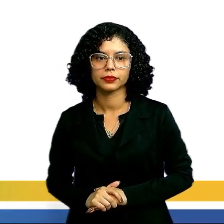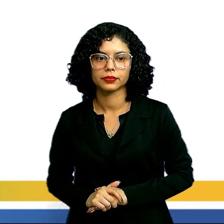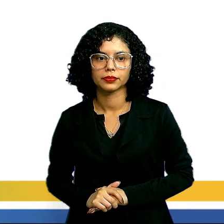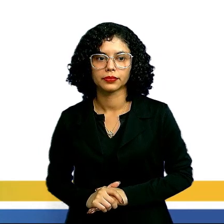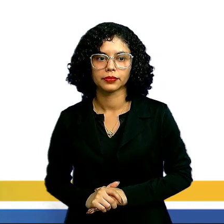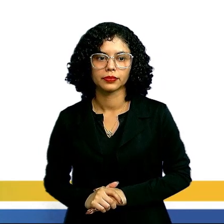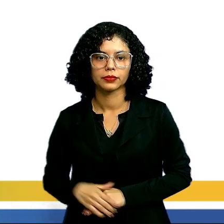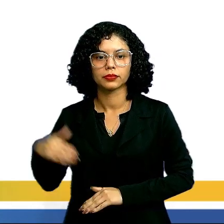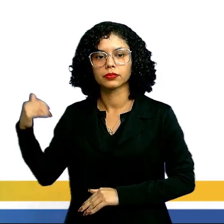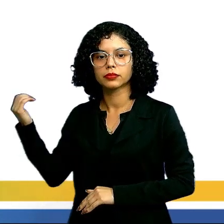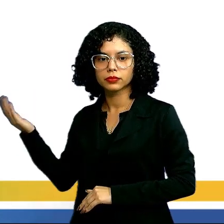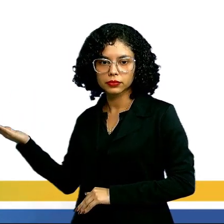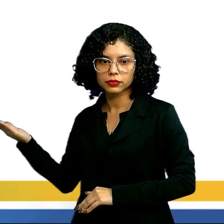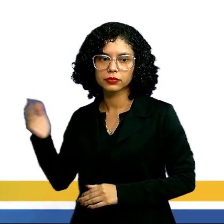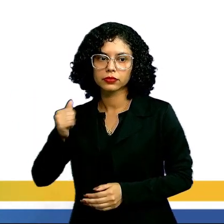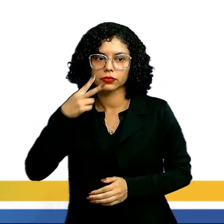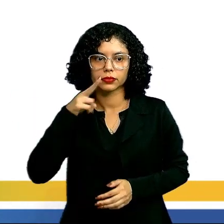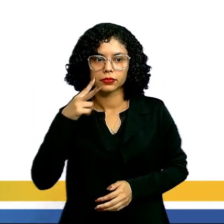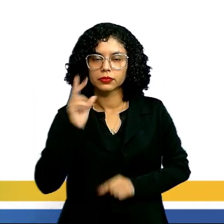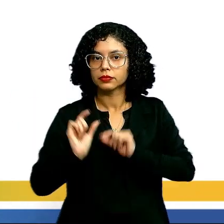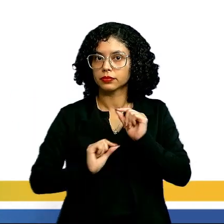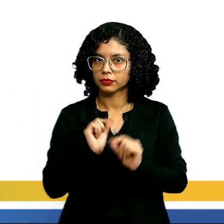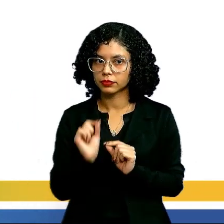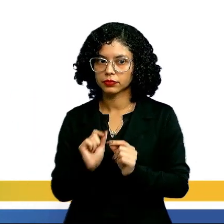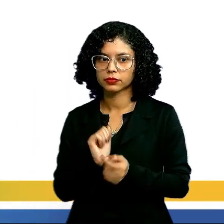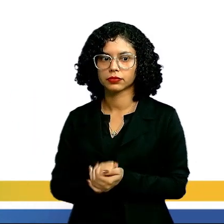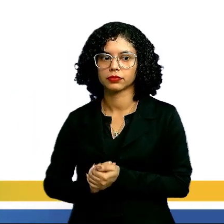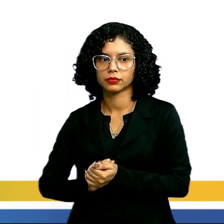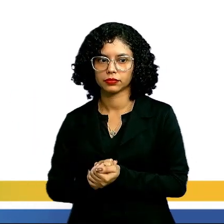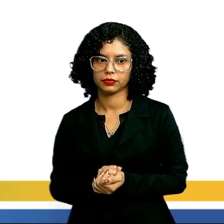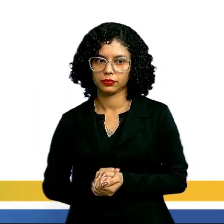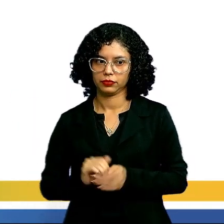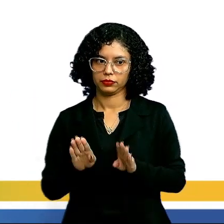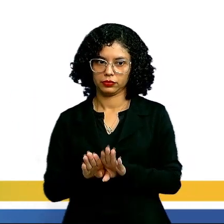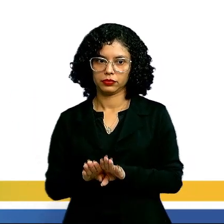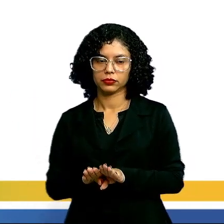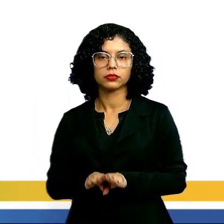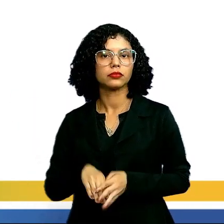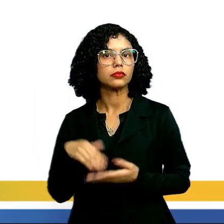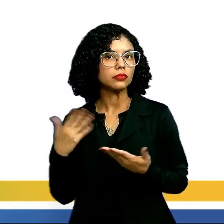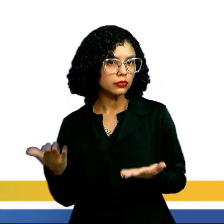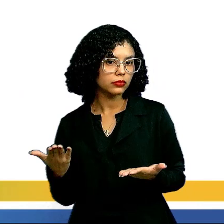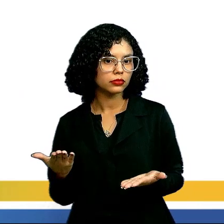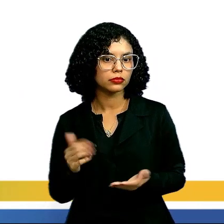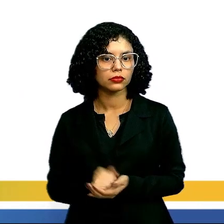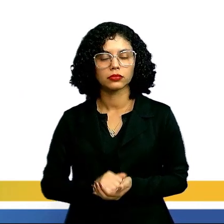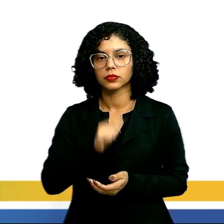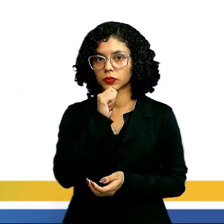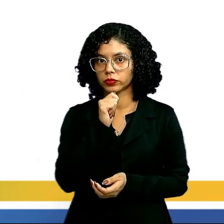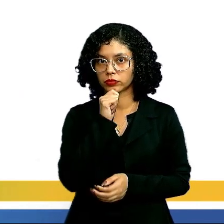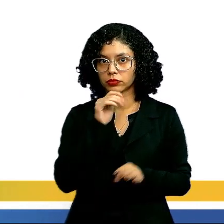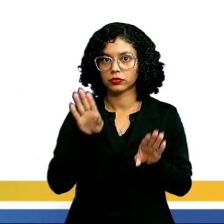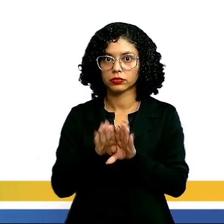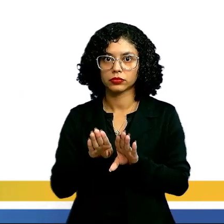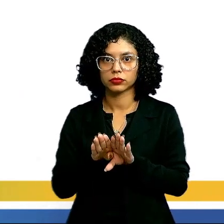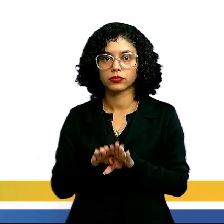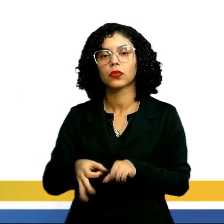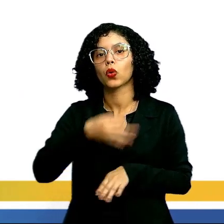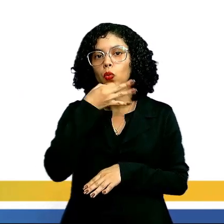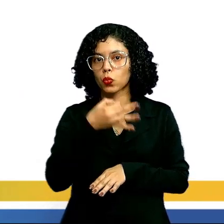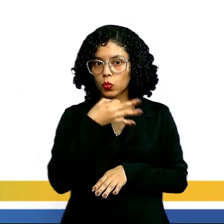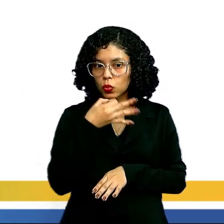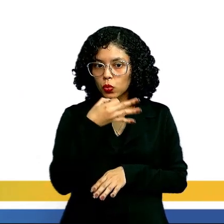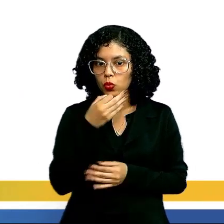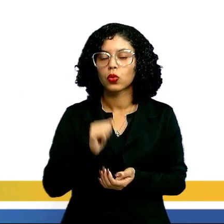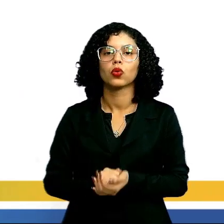enquete. Então podemos ver aí, pessoal. Olha aí, contos de Halloween, tá?